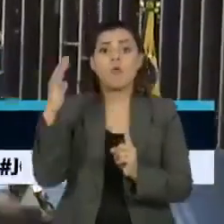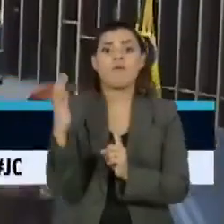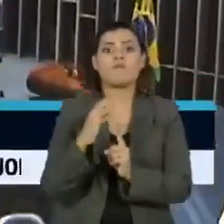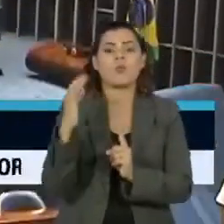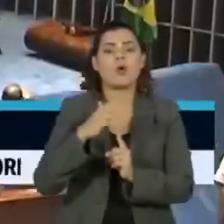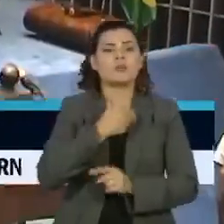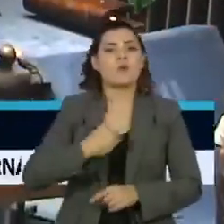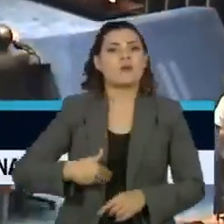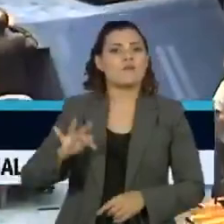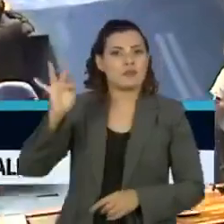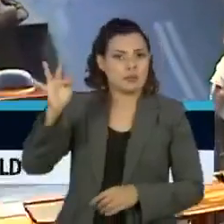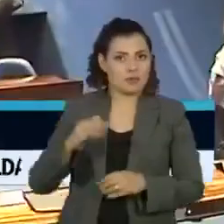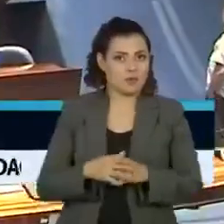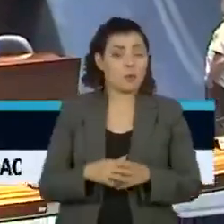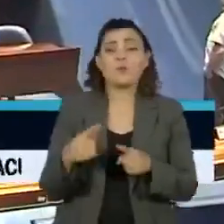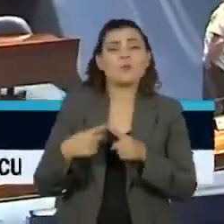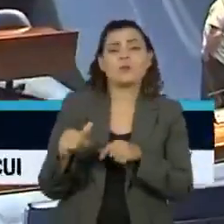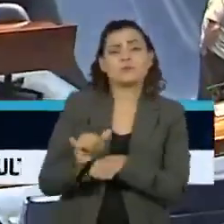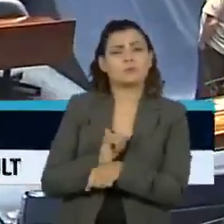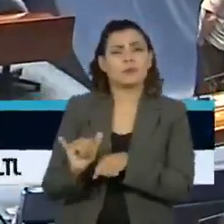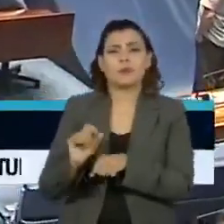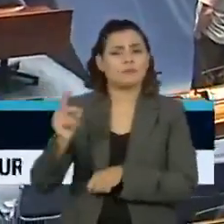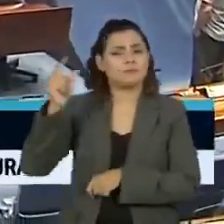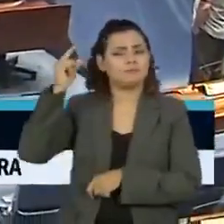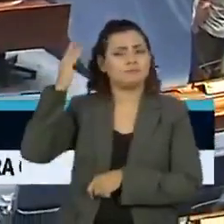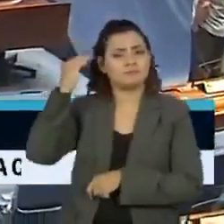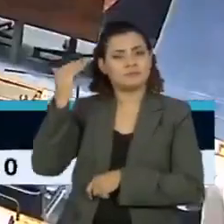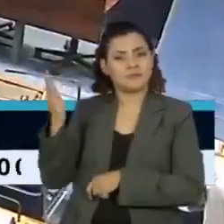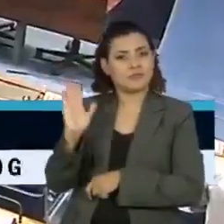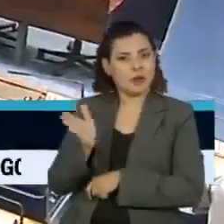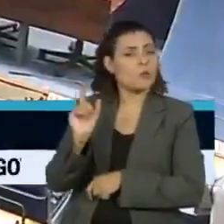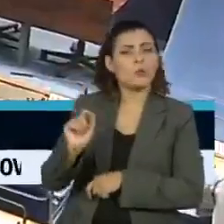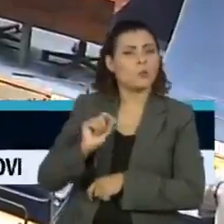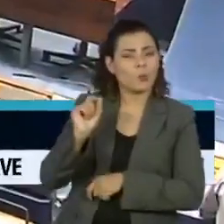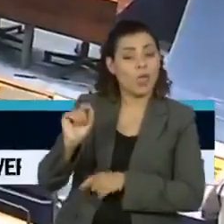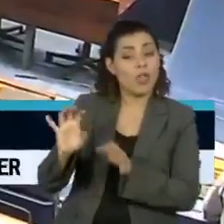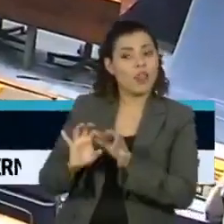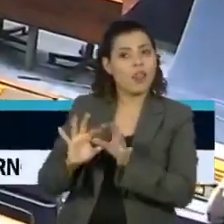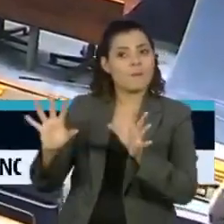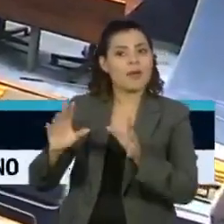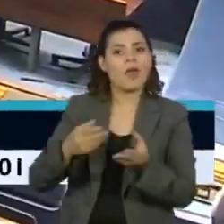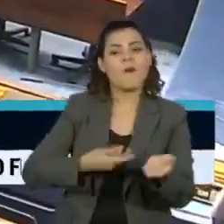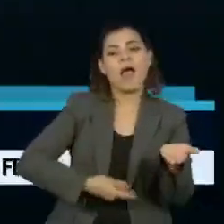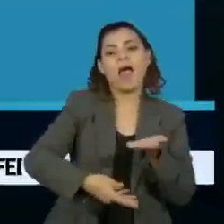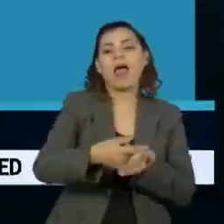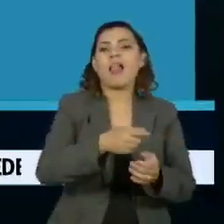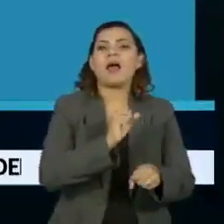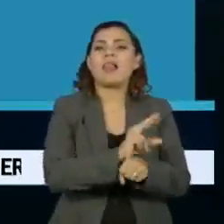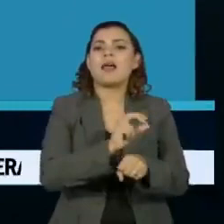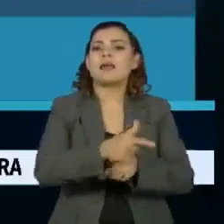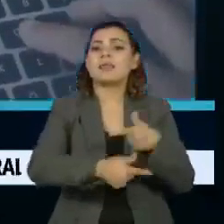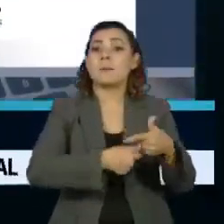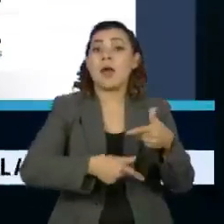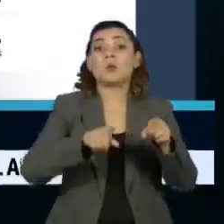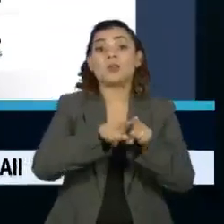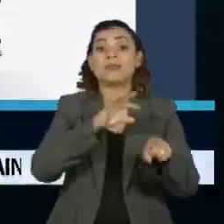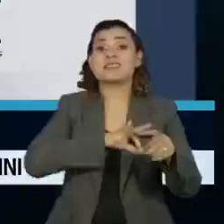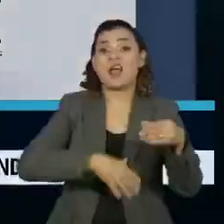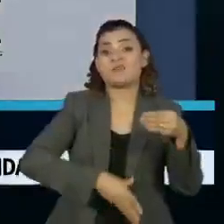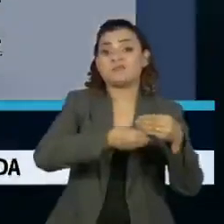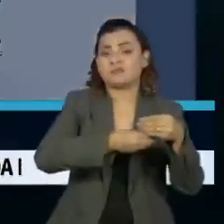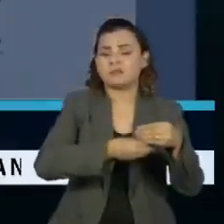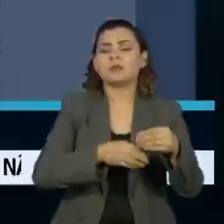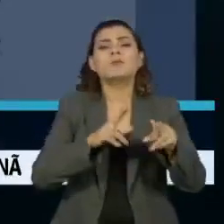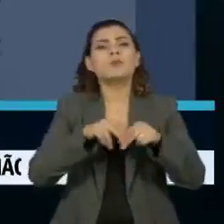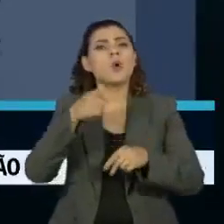proclamado pelo governo federal. A estratégia é a velha conhecida do parlamento, a liberação de cargos e emendas. Como anunciada no Estadão de